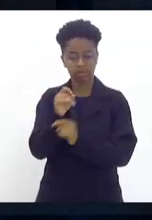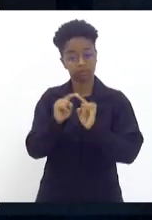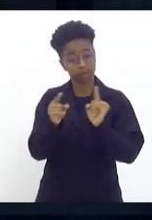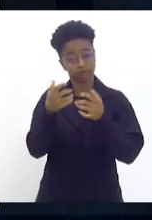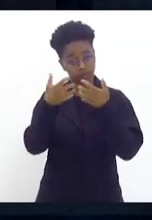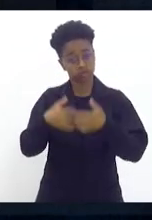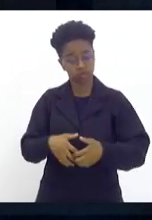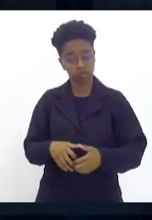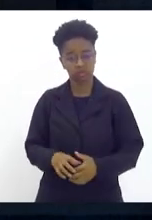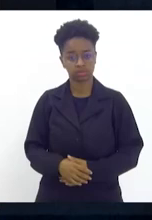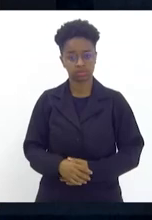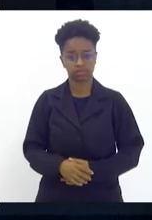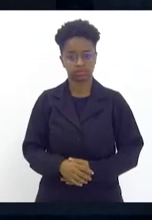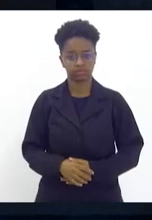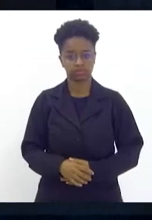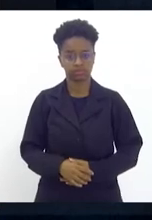funcionar.